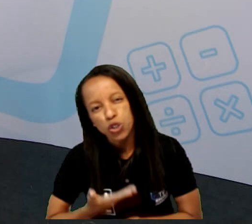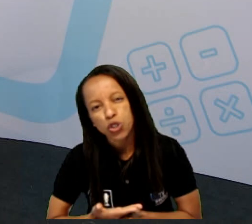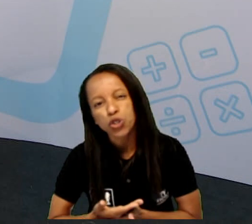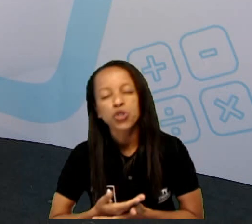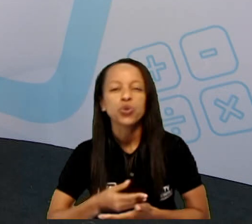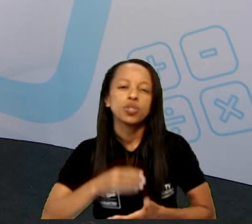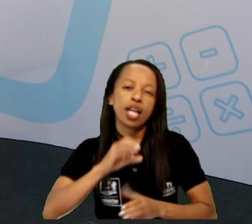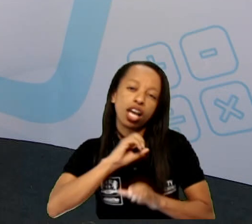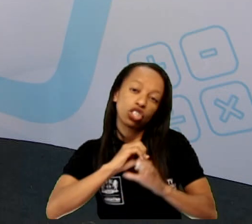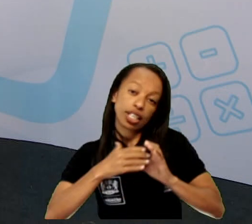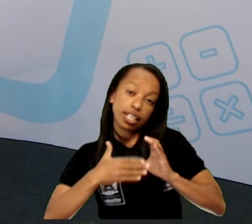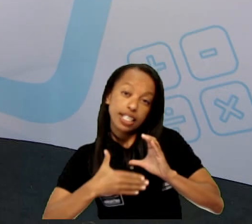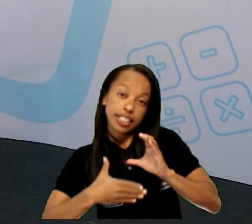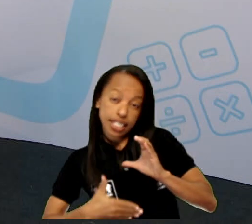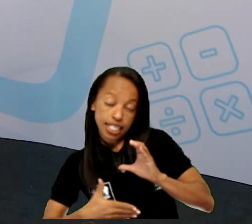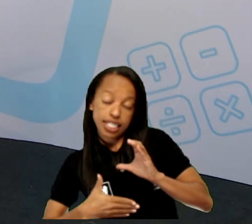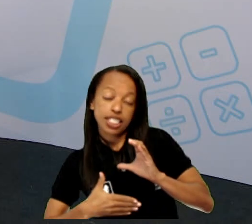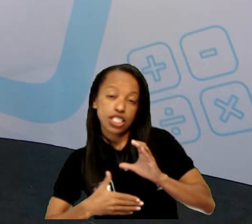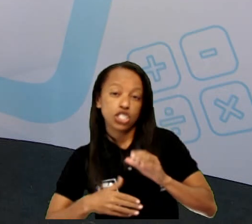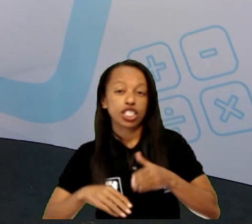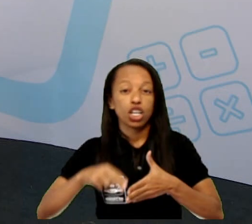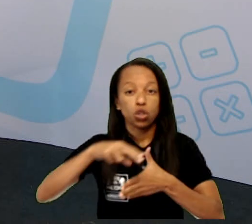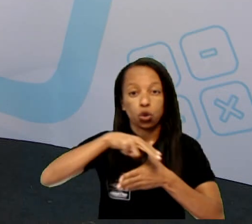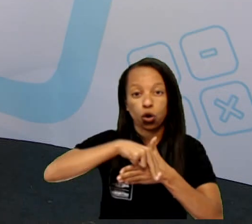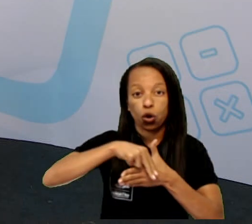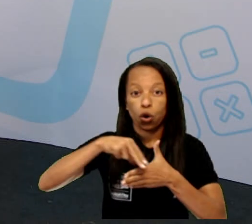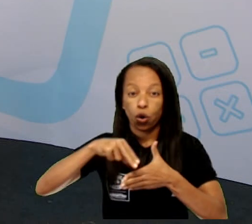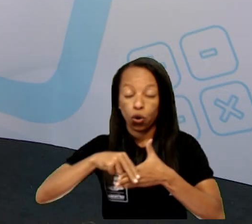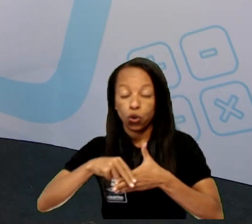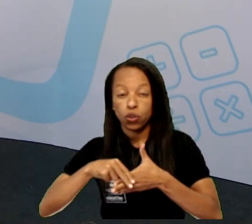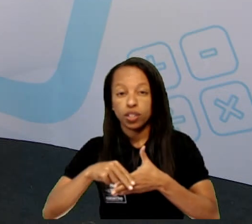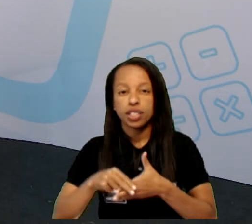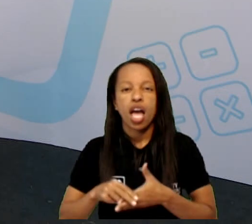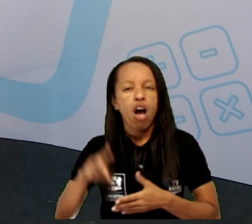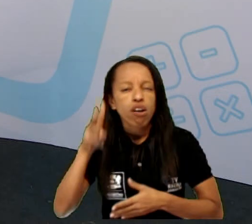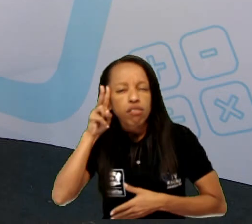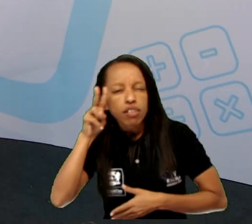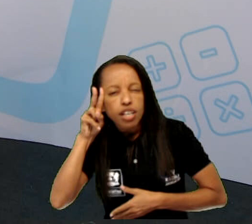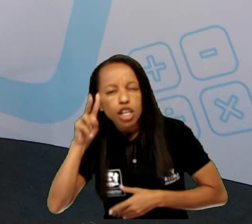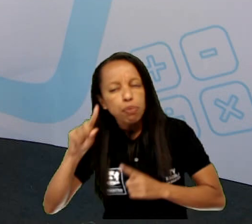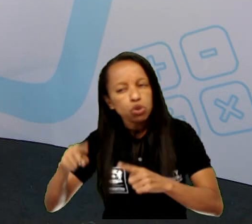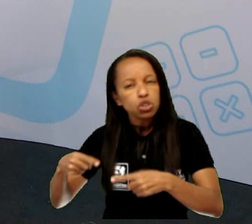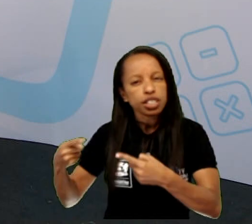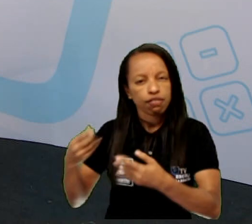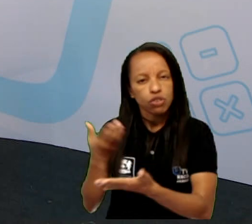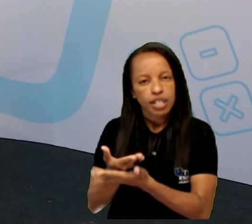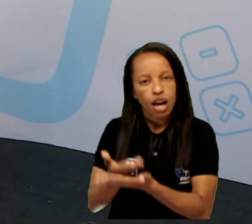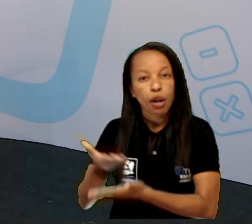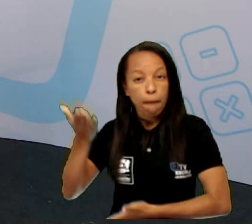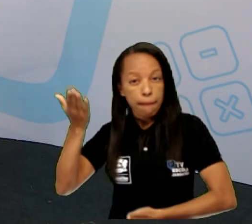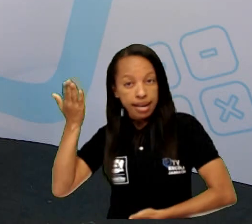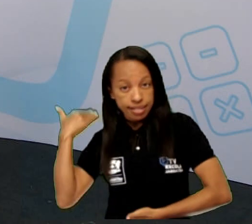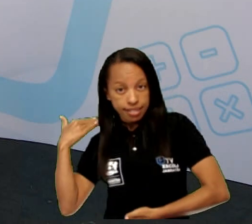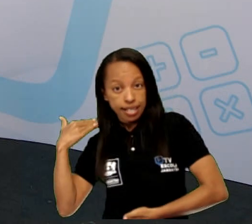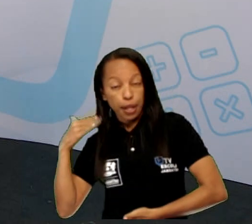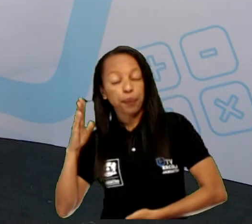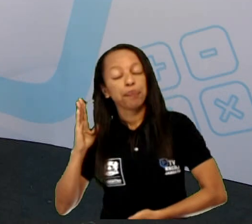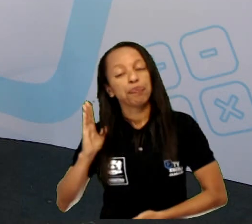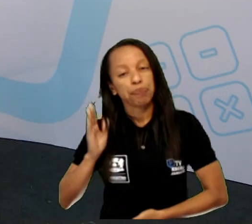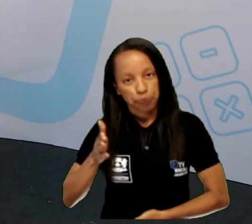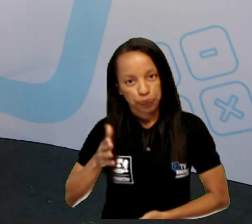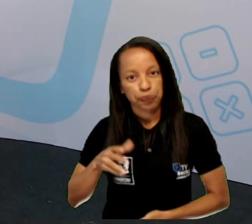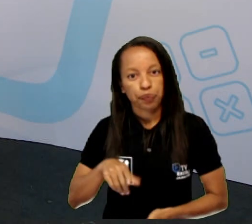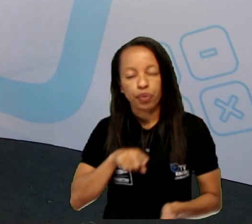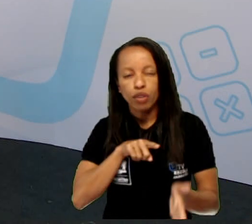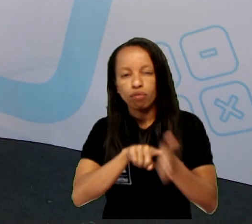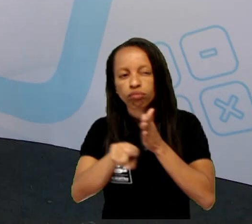várias, vamos para aquele desafio da aula anterior, vocês lembram? Não está lembrado? Pois é, eu vou colocar a pergunta novamente.